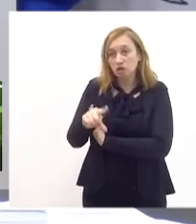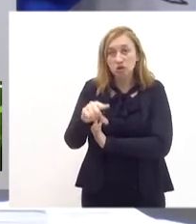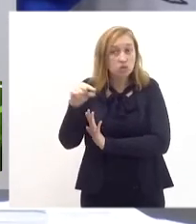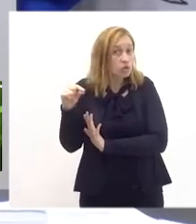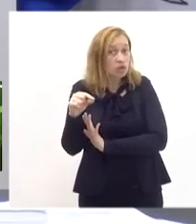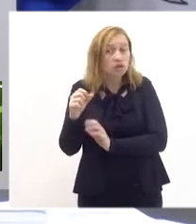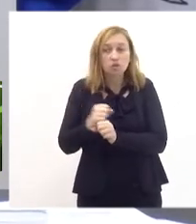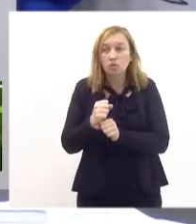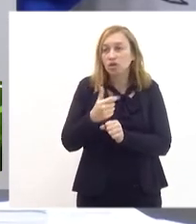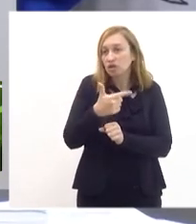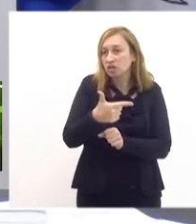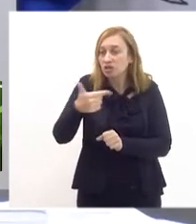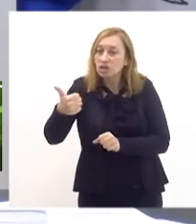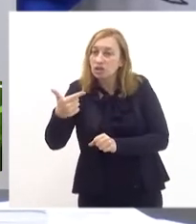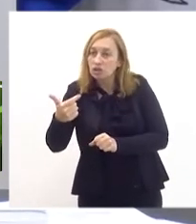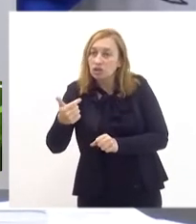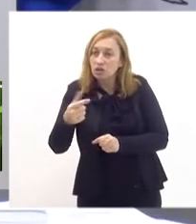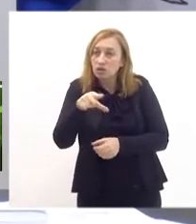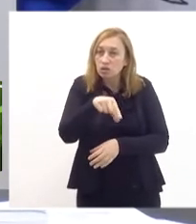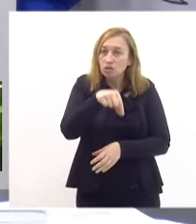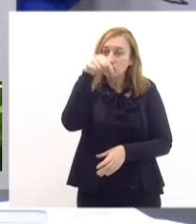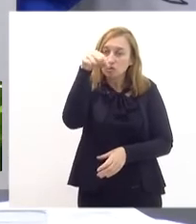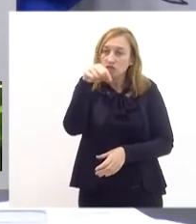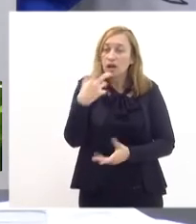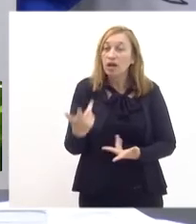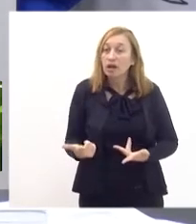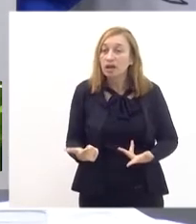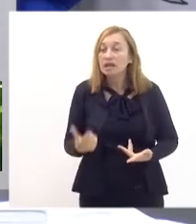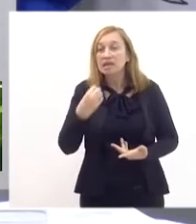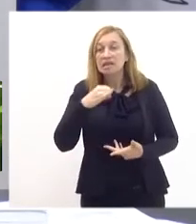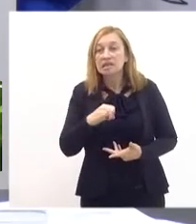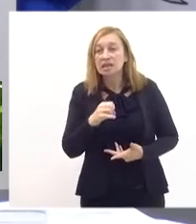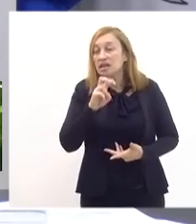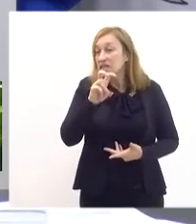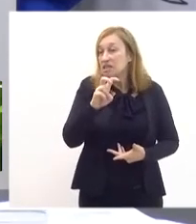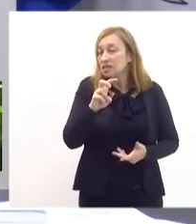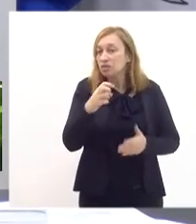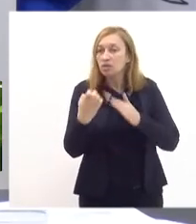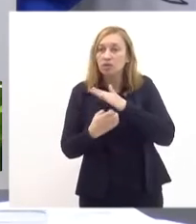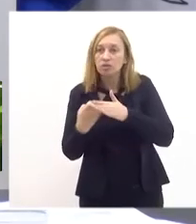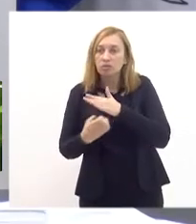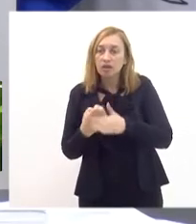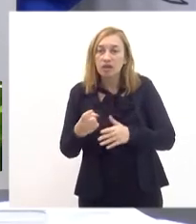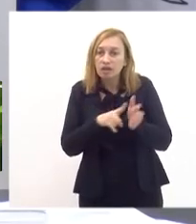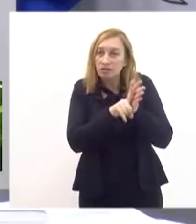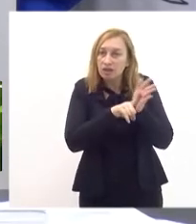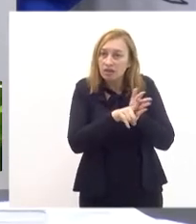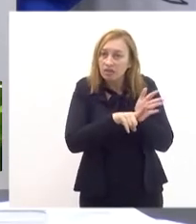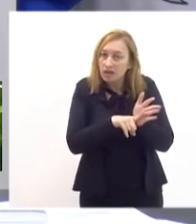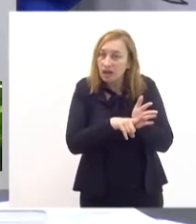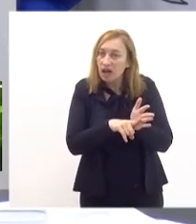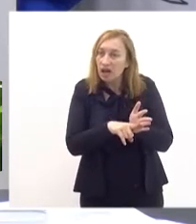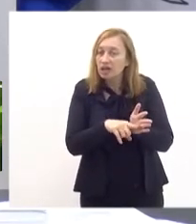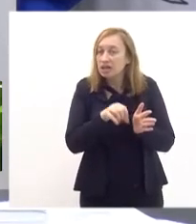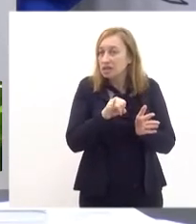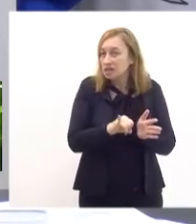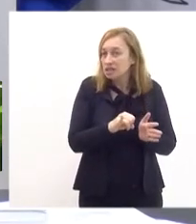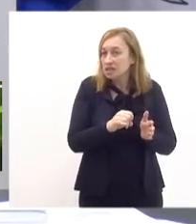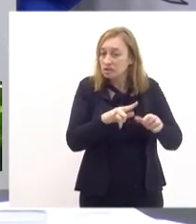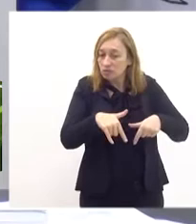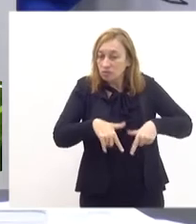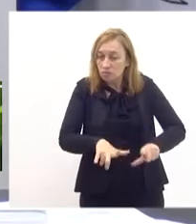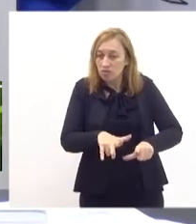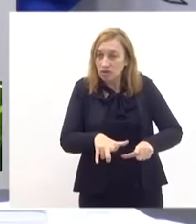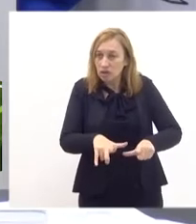ano de 22, sortear um critério aleatório, 5 empresas e verificar se a